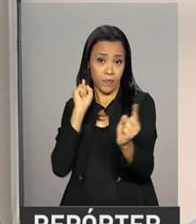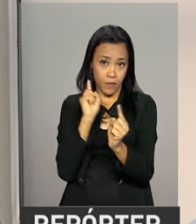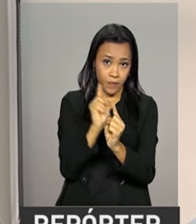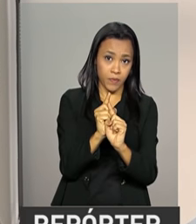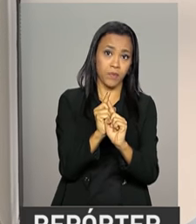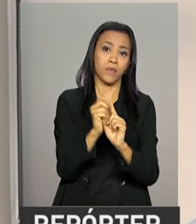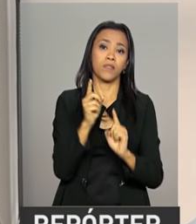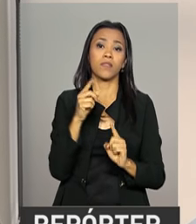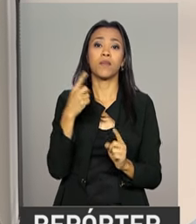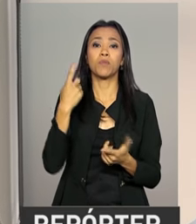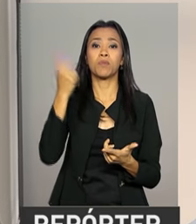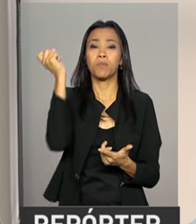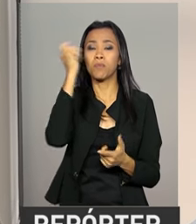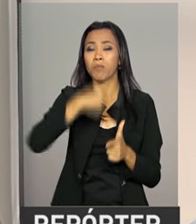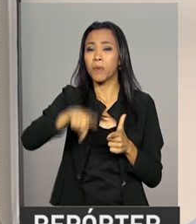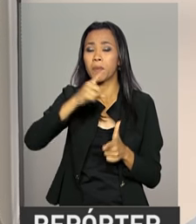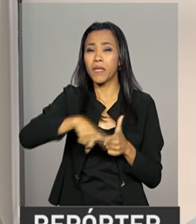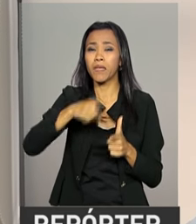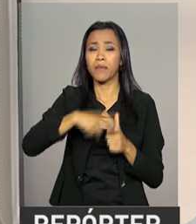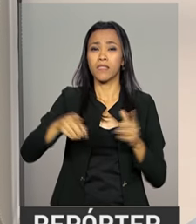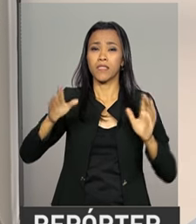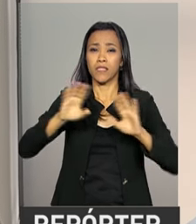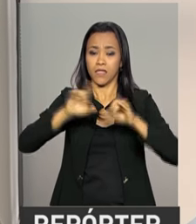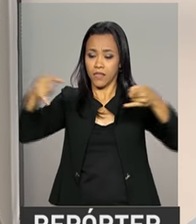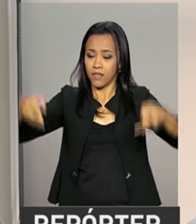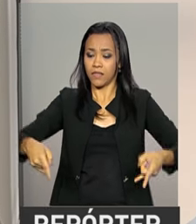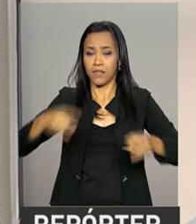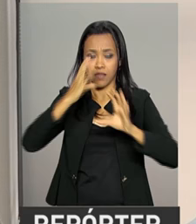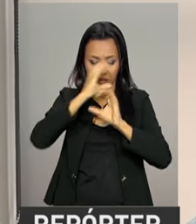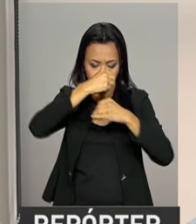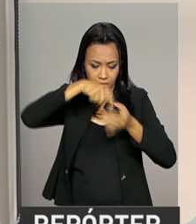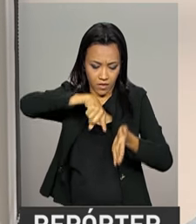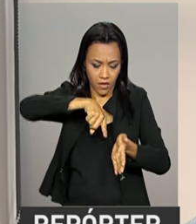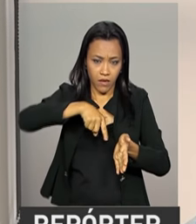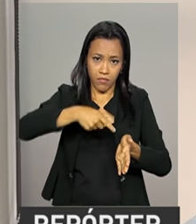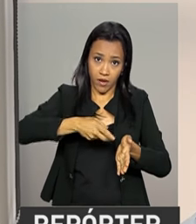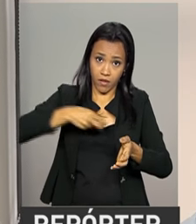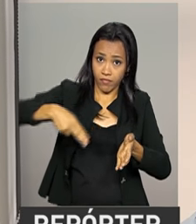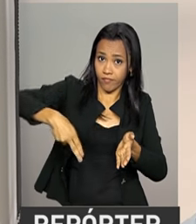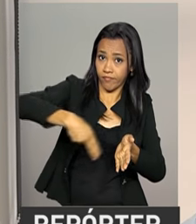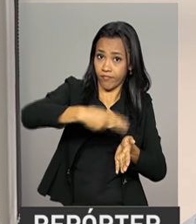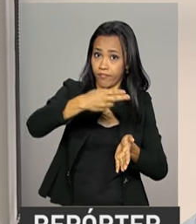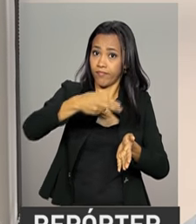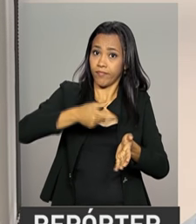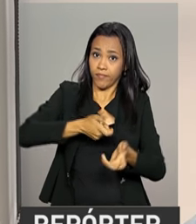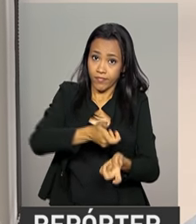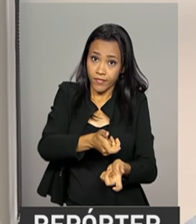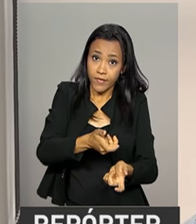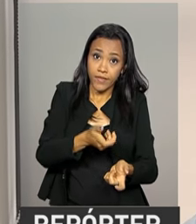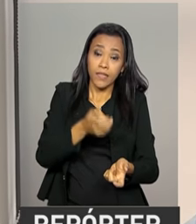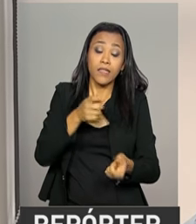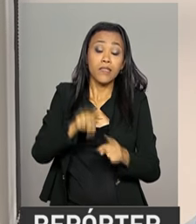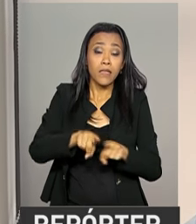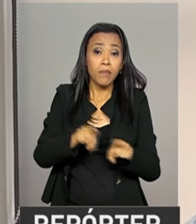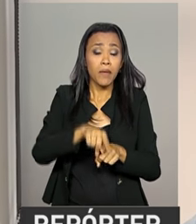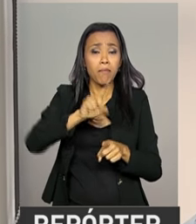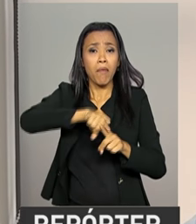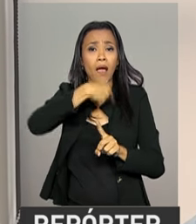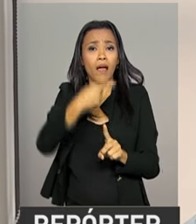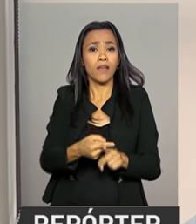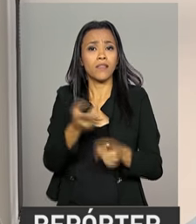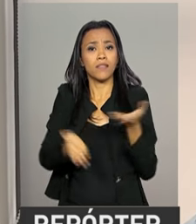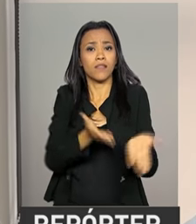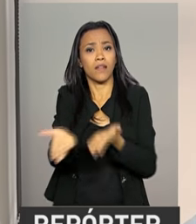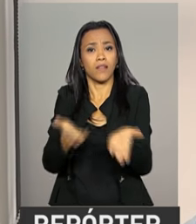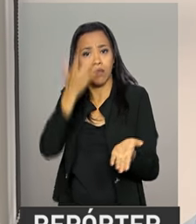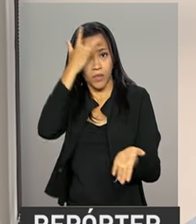de sala cirúrgica, de anestesia nos hospitais, e com isso a gente vai conseguir tratar muito mais paciente com mais rapidez